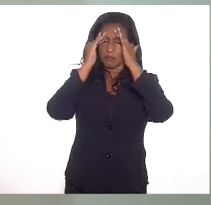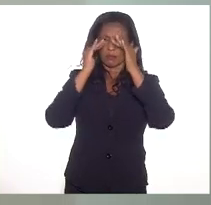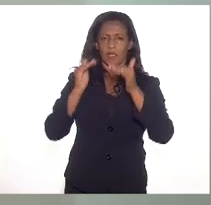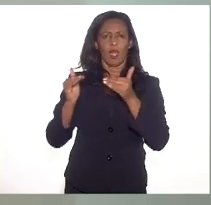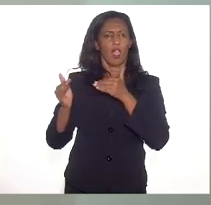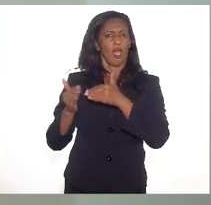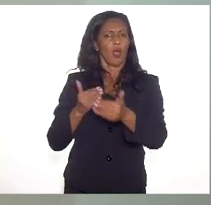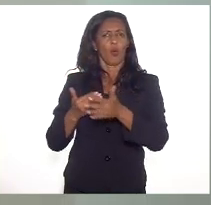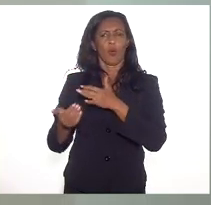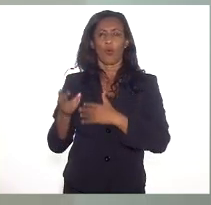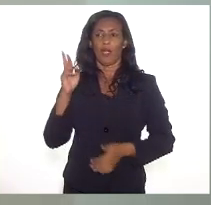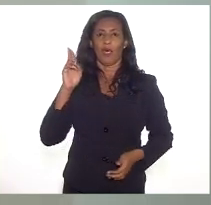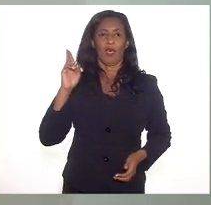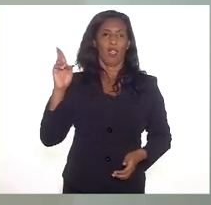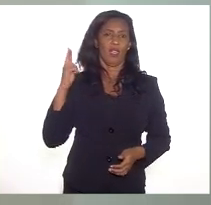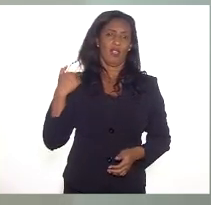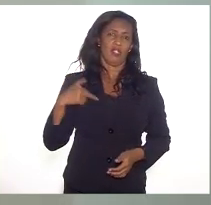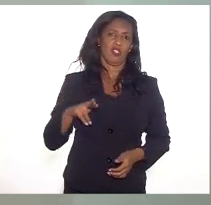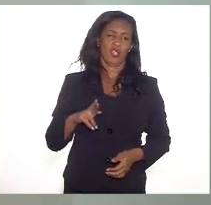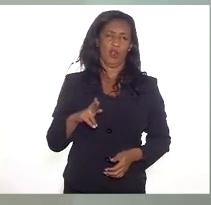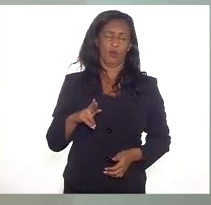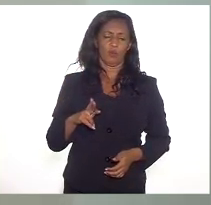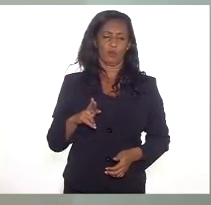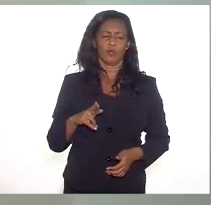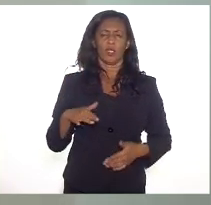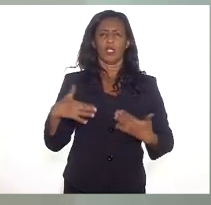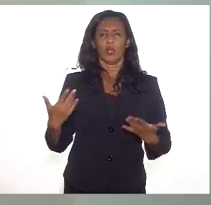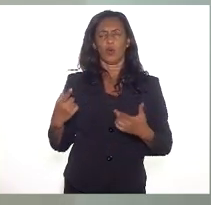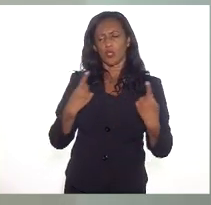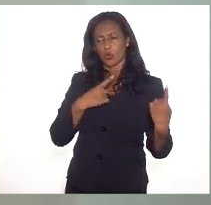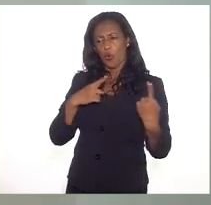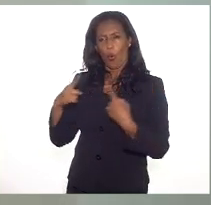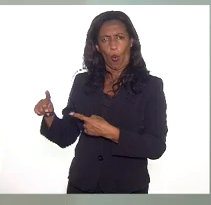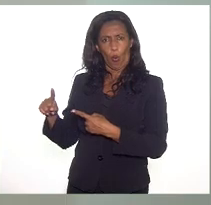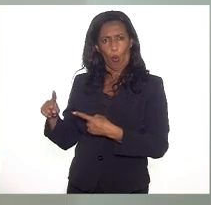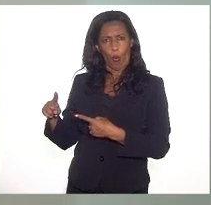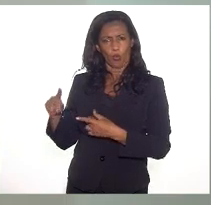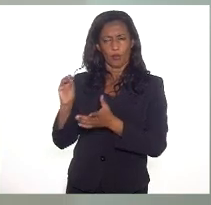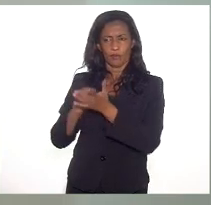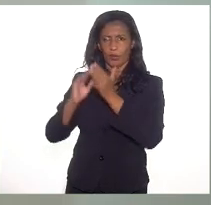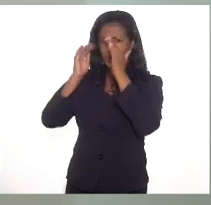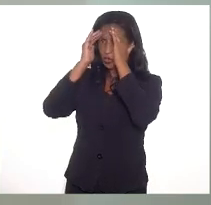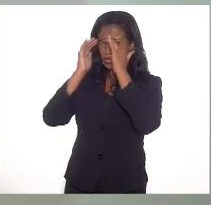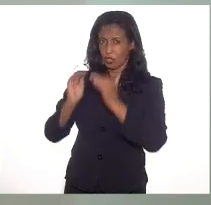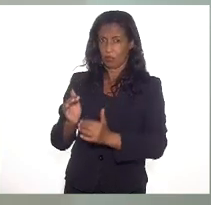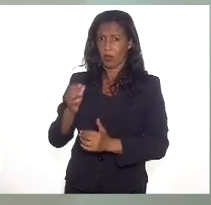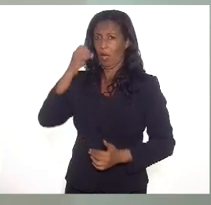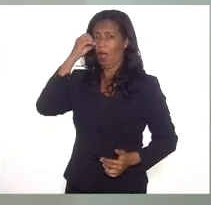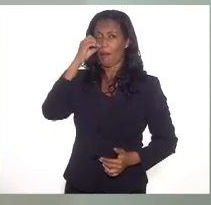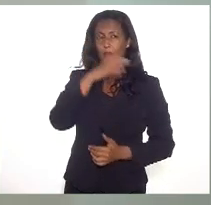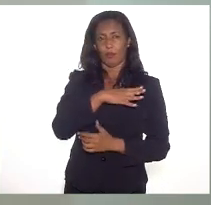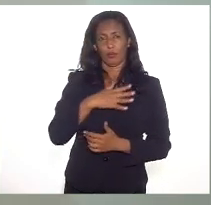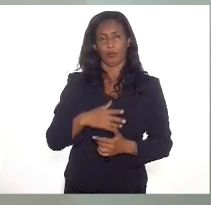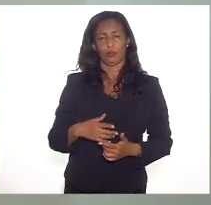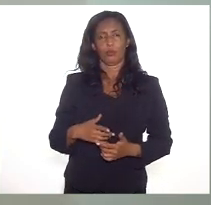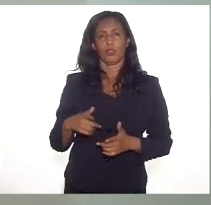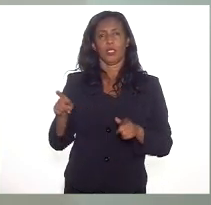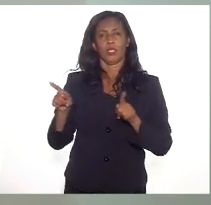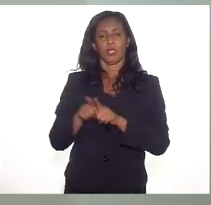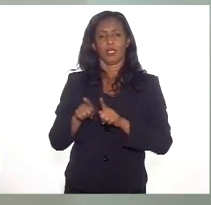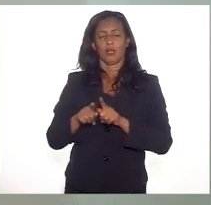qualquer tipo de religião. E quando a gente combate o desrespeito, a gente combate ao abuso e aos crimes